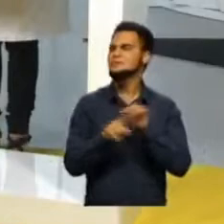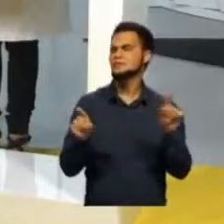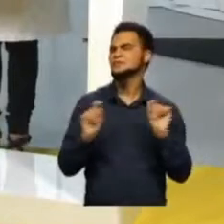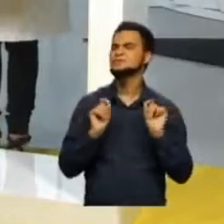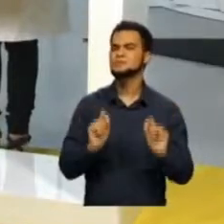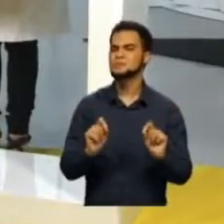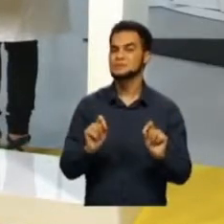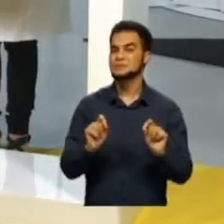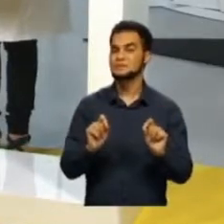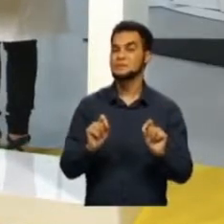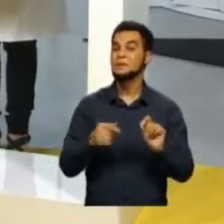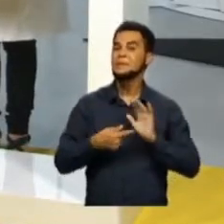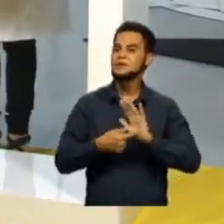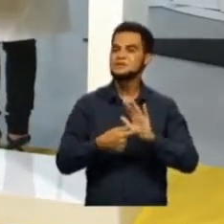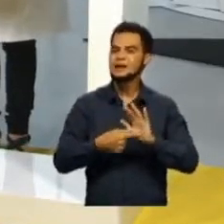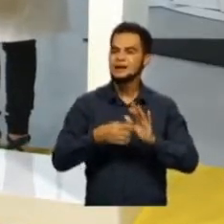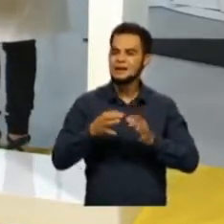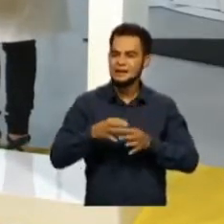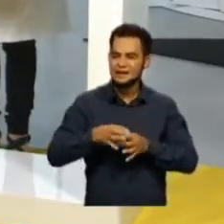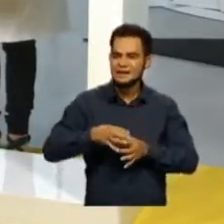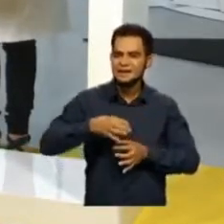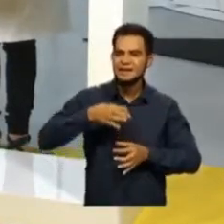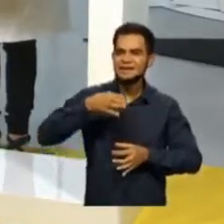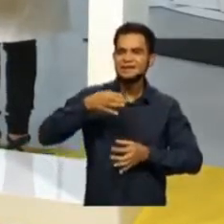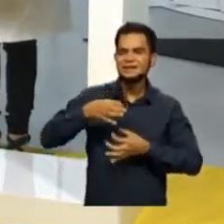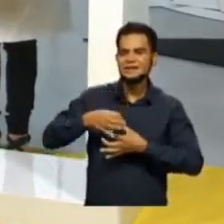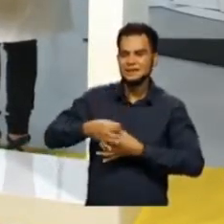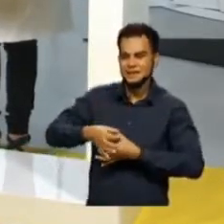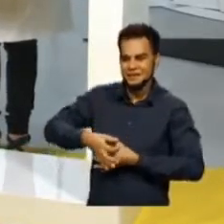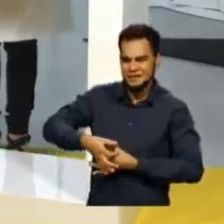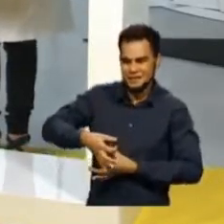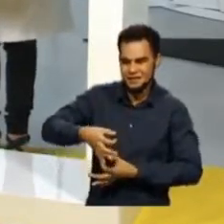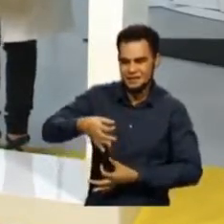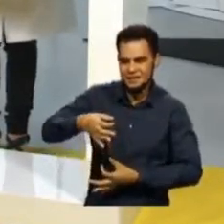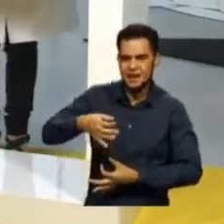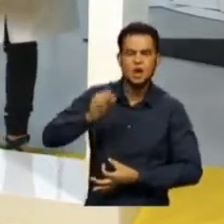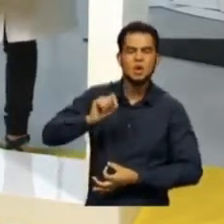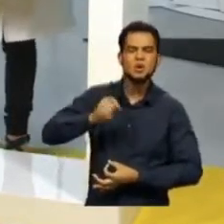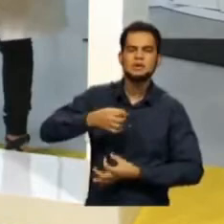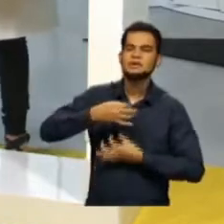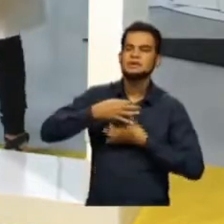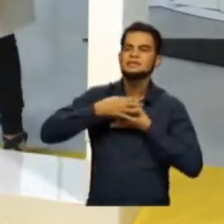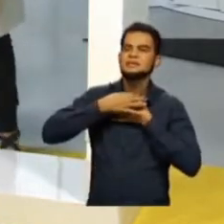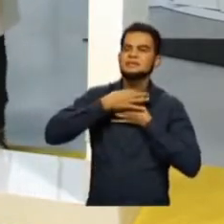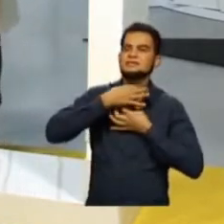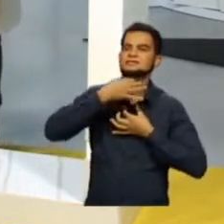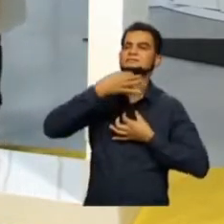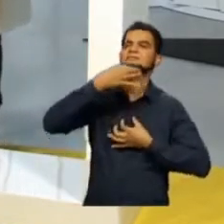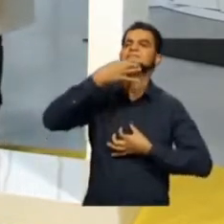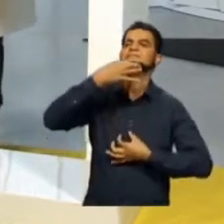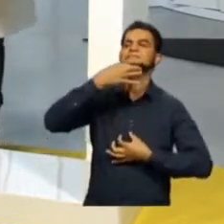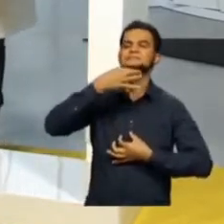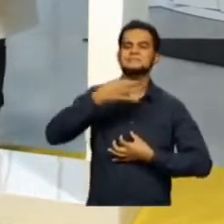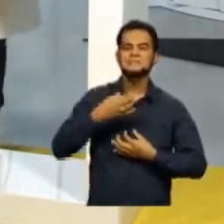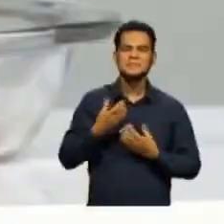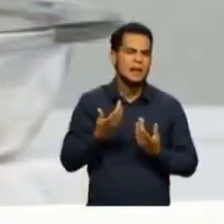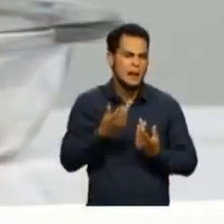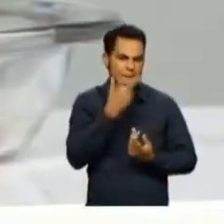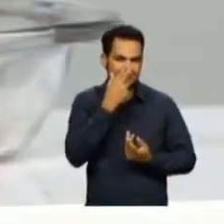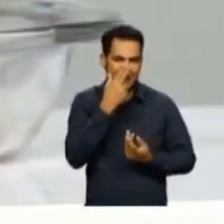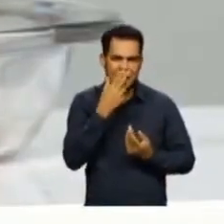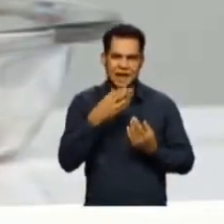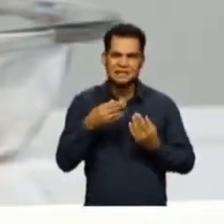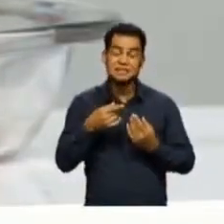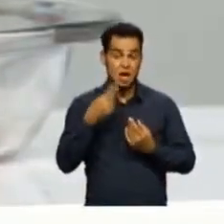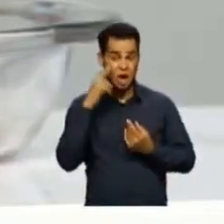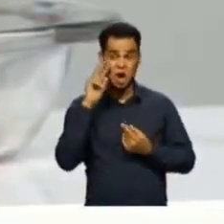a faringe. A faringe é um órgão, uma estrutura, ela é bem cartilaginosa, ela é